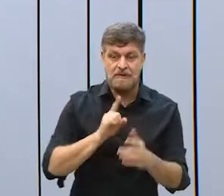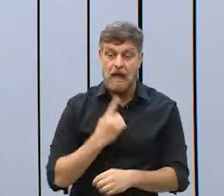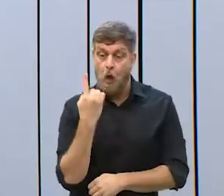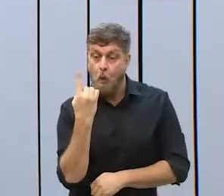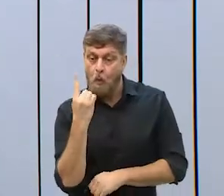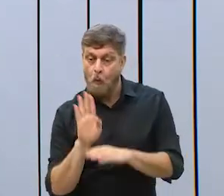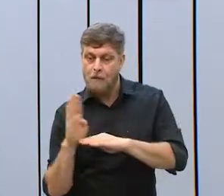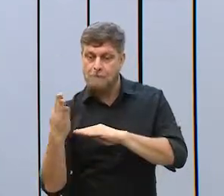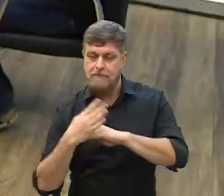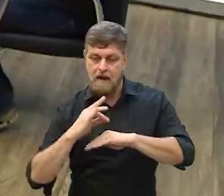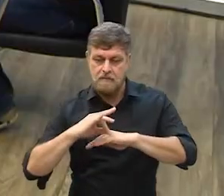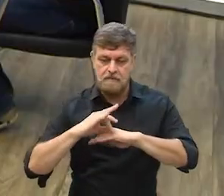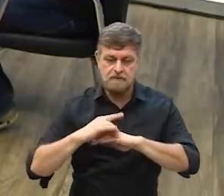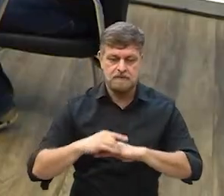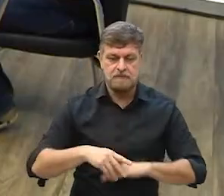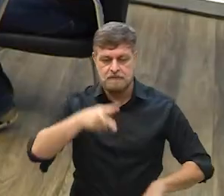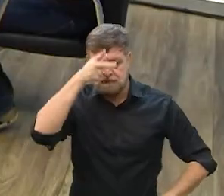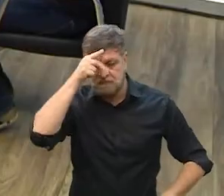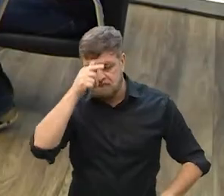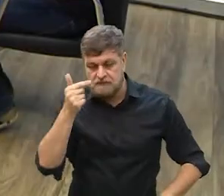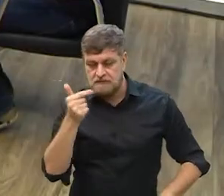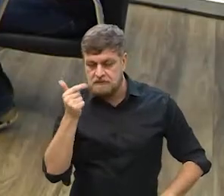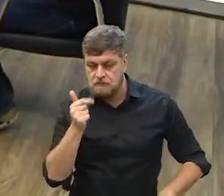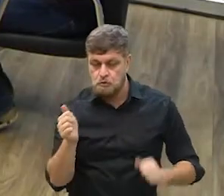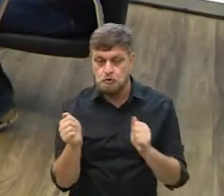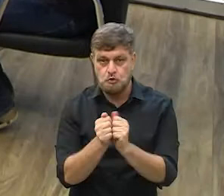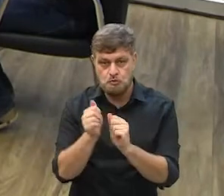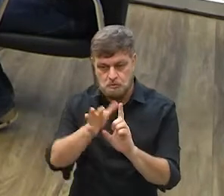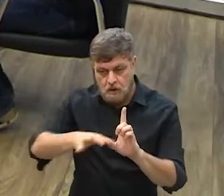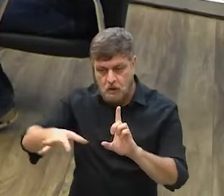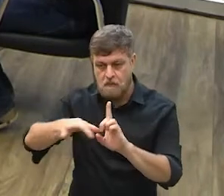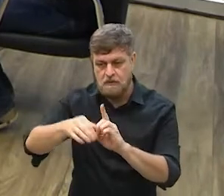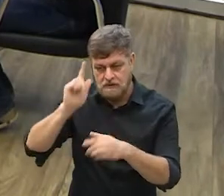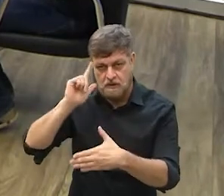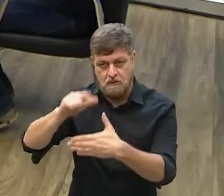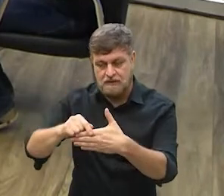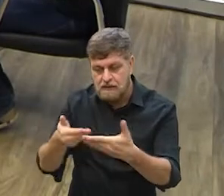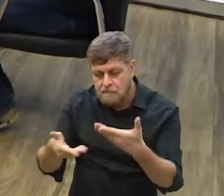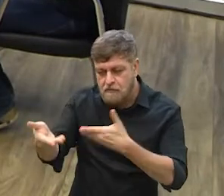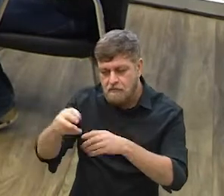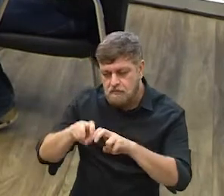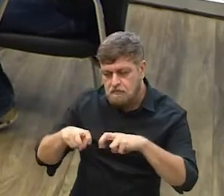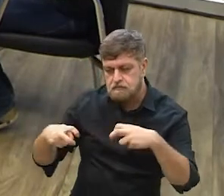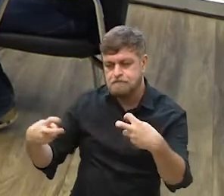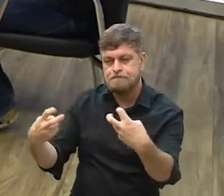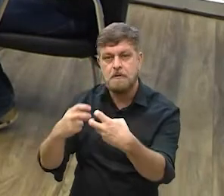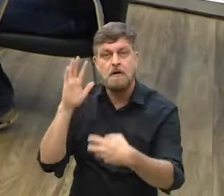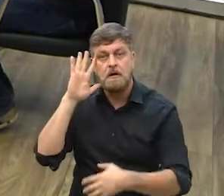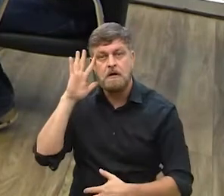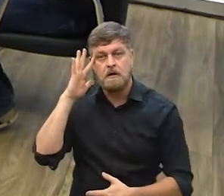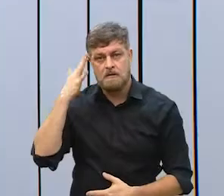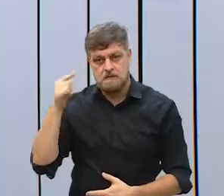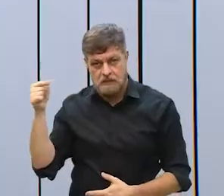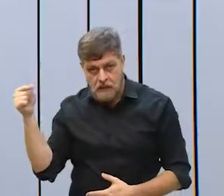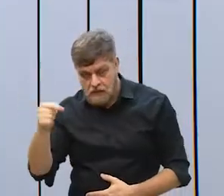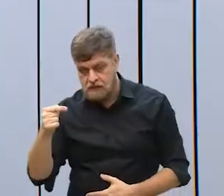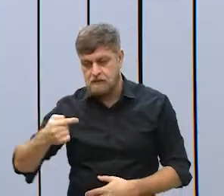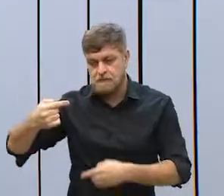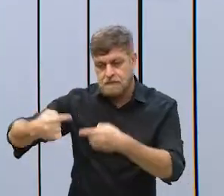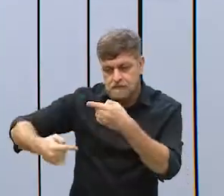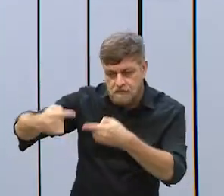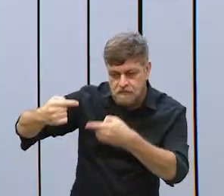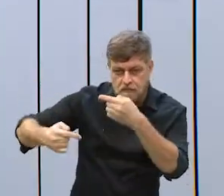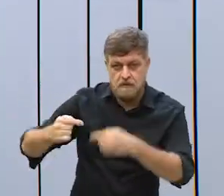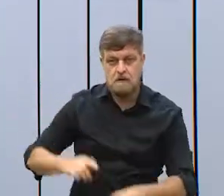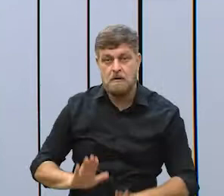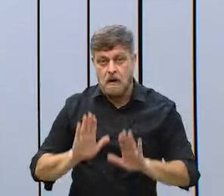1. O subprefeito, junto à comunidade, as lideranças, se reúnem para decidir. Ali sai discussão, mas